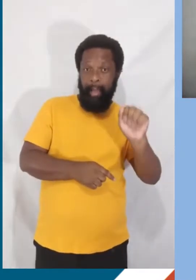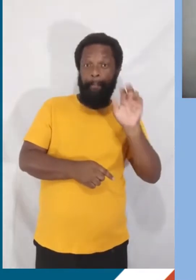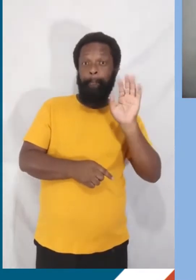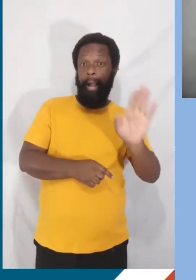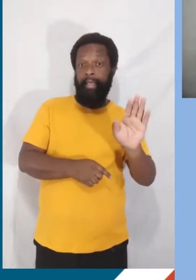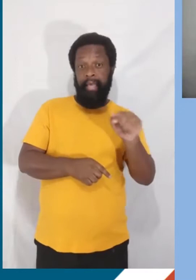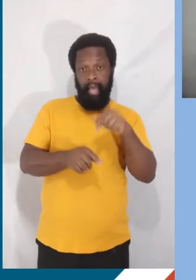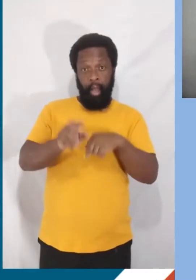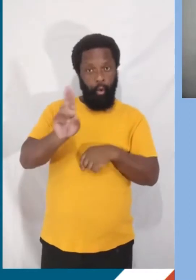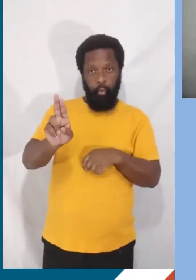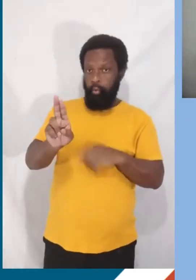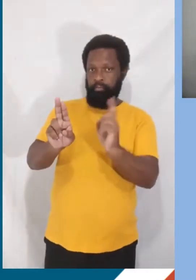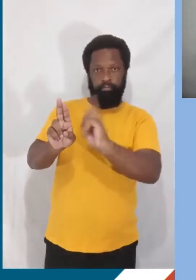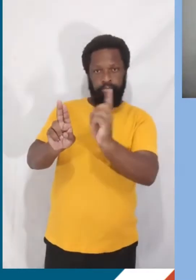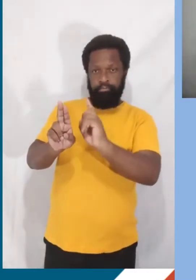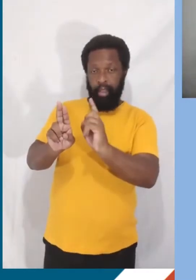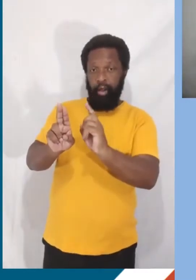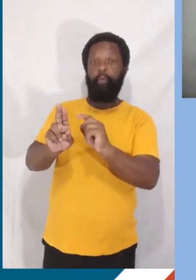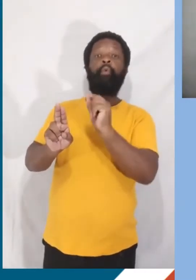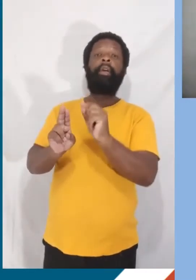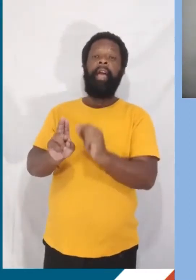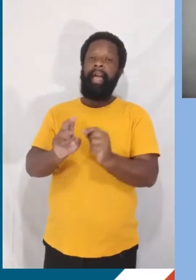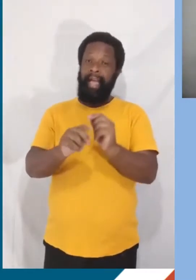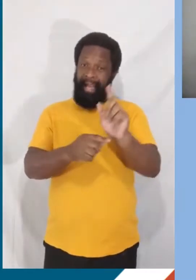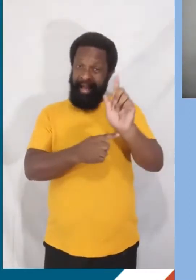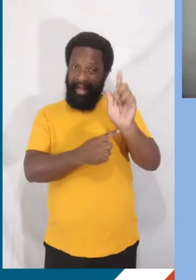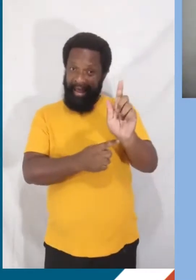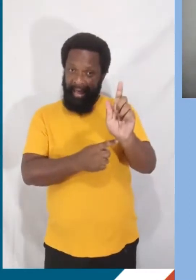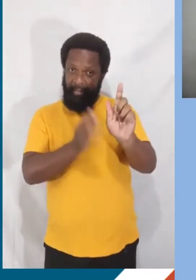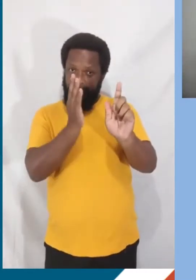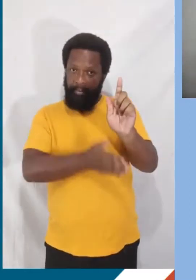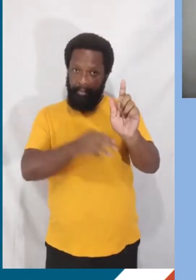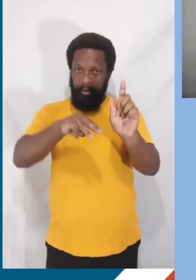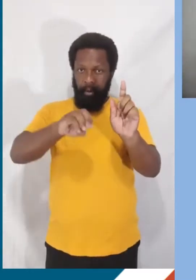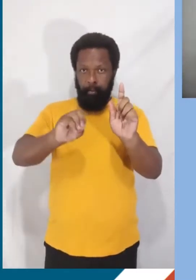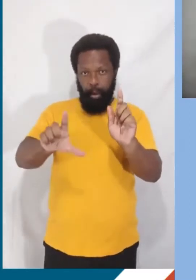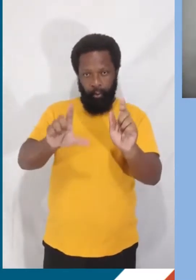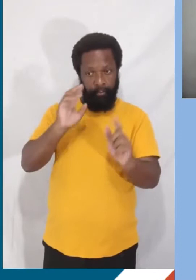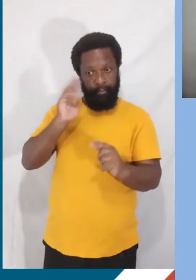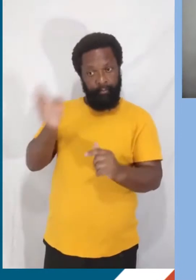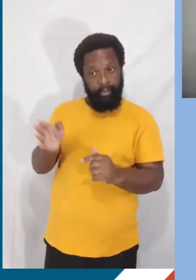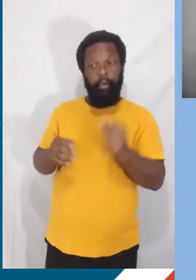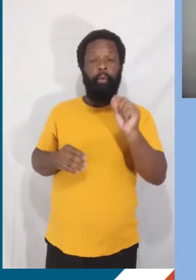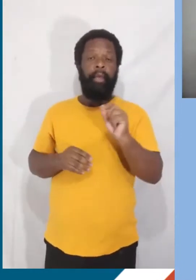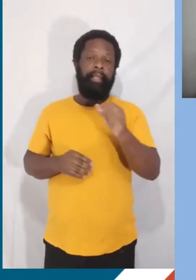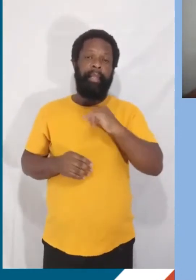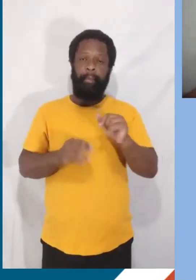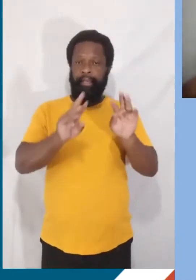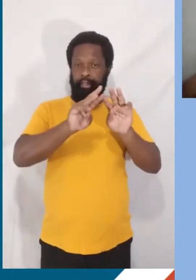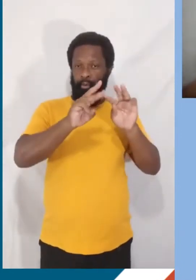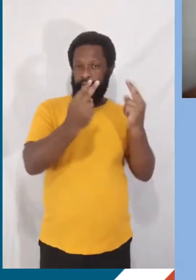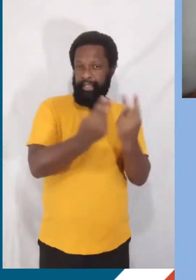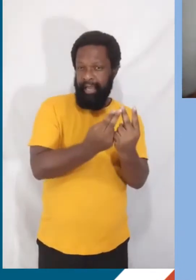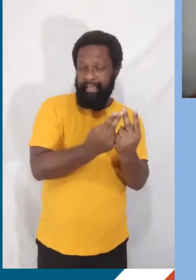ali eu não vou utilizar a unidade U, eu vou utilizar uma unidade que a gente consegue ver aí por gramas por mol. Tá? E vai ser o mesmo princípio. Eu tenho